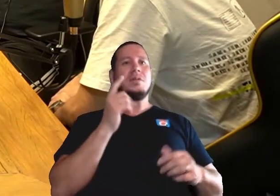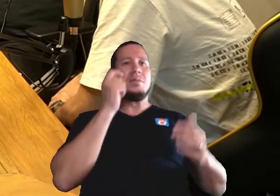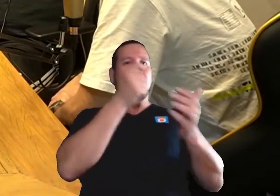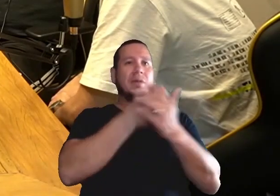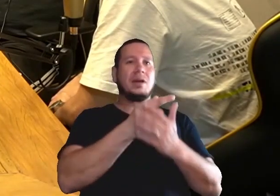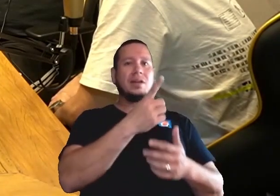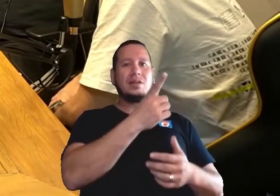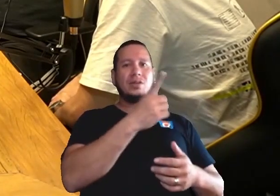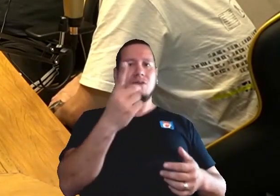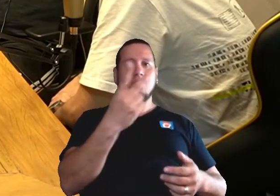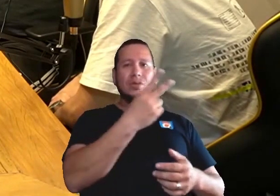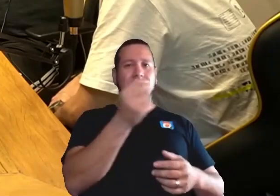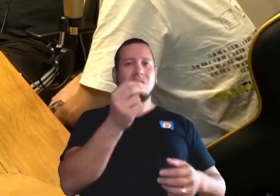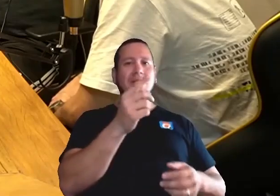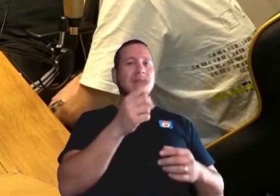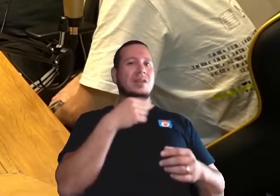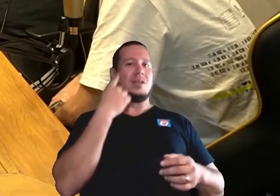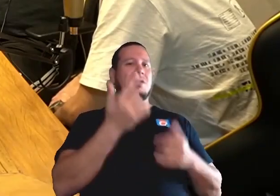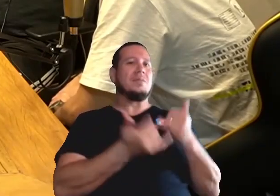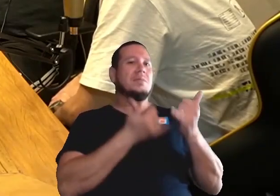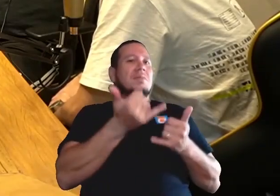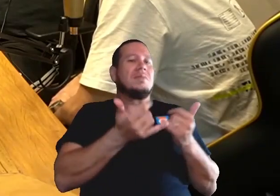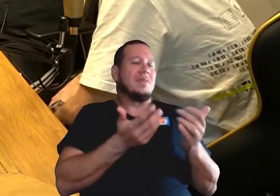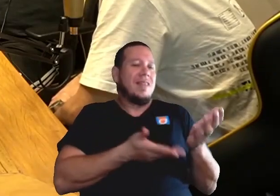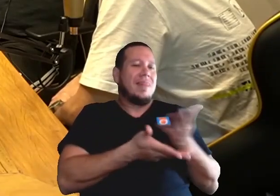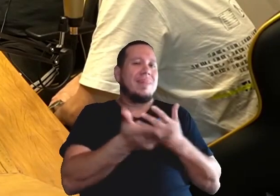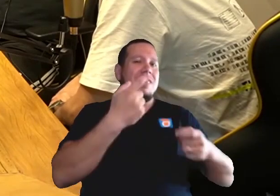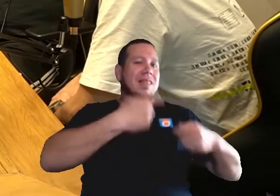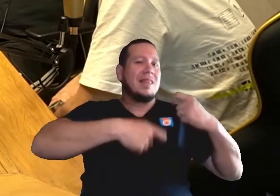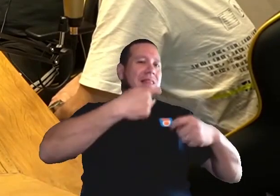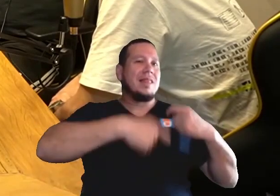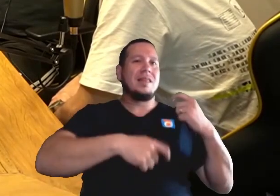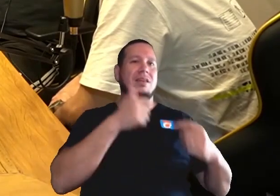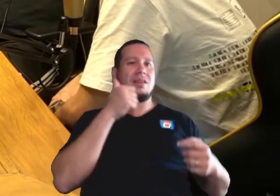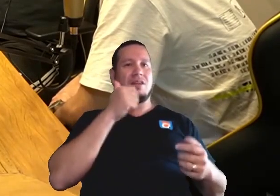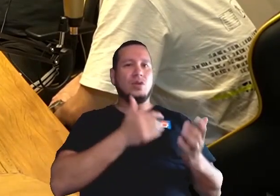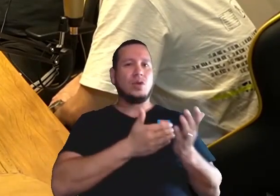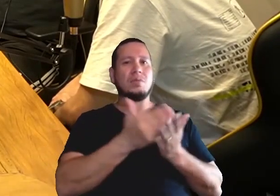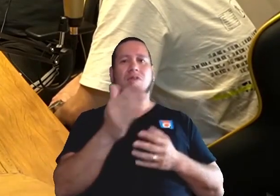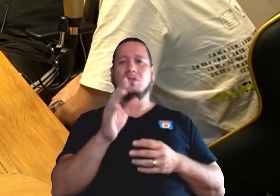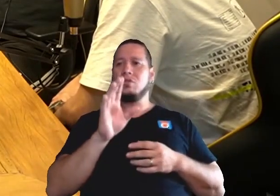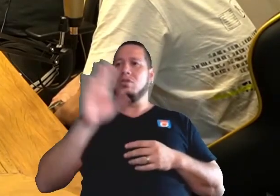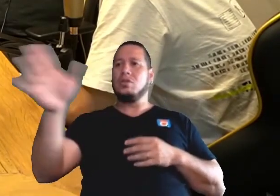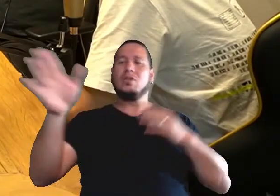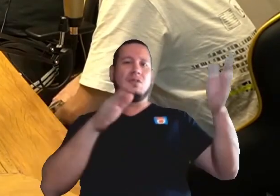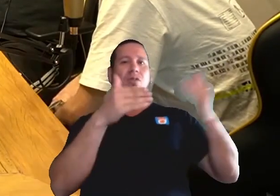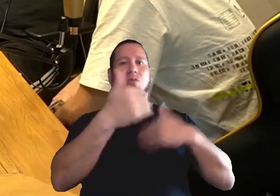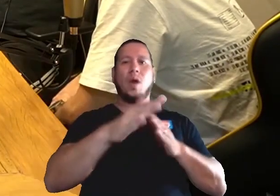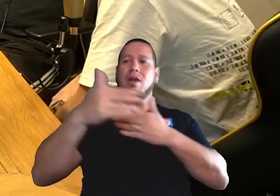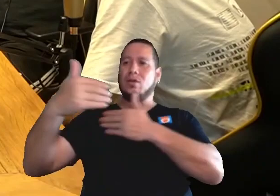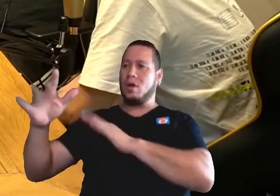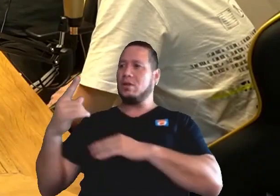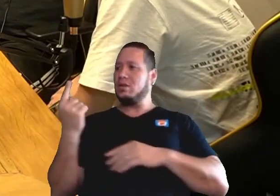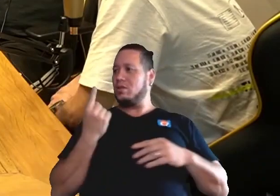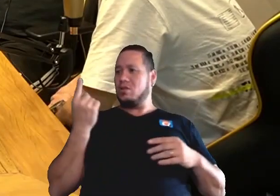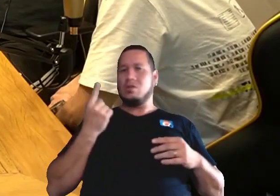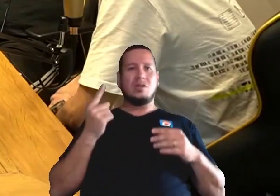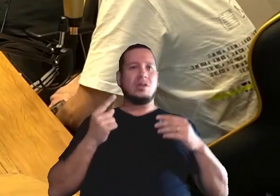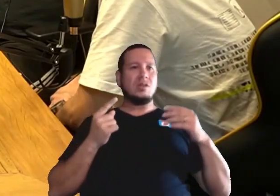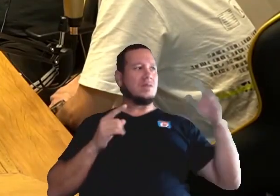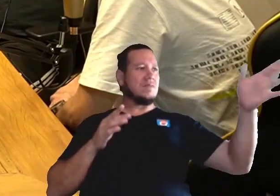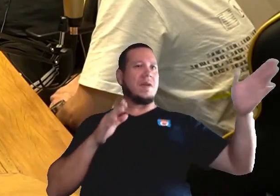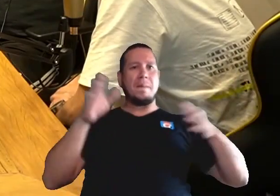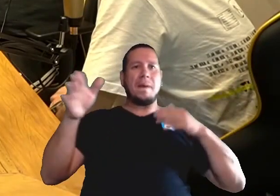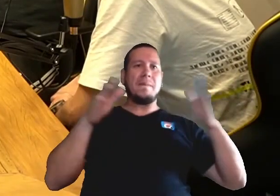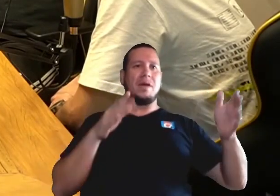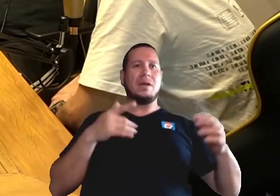200 é cada um brinco um pouquinho tá porque nós não temos cada um 200 ainda não começou a cada um quarto e comecei a ficar sozinho sozinho